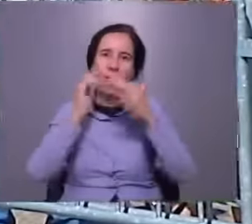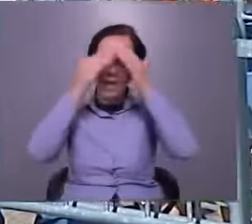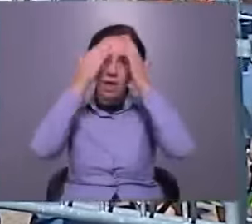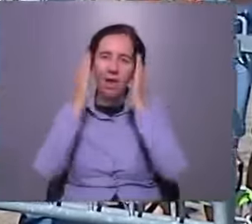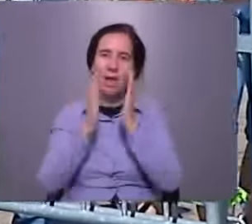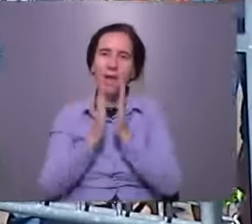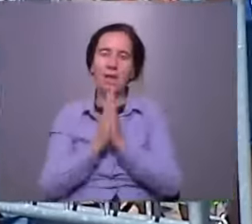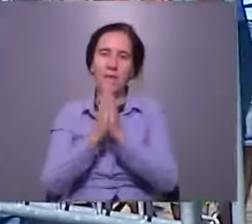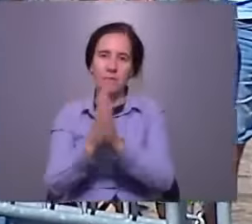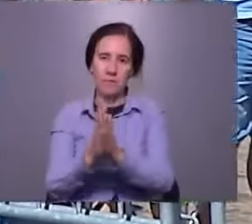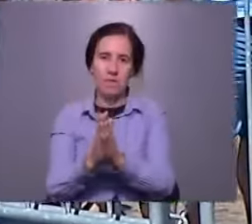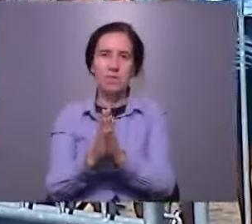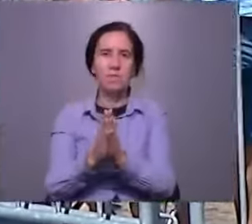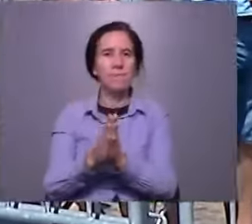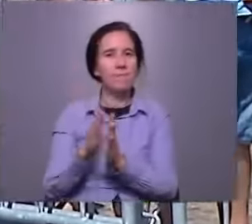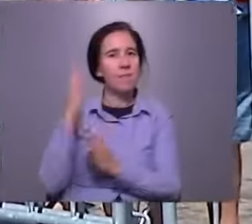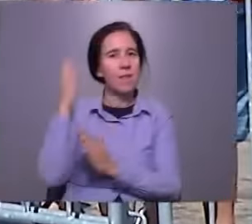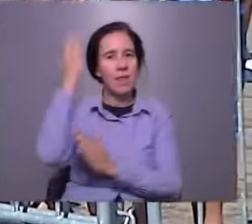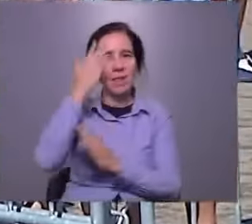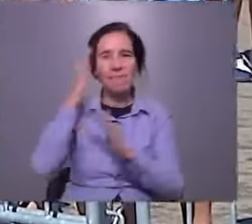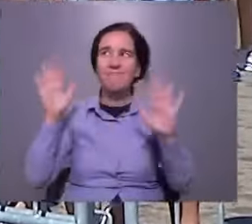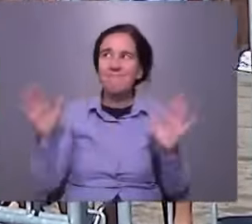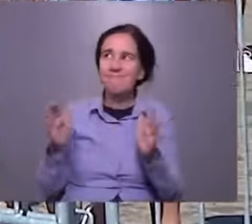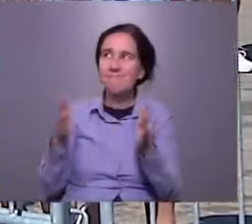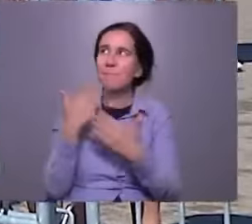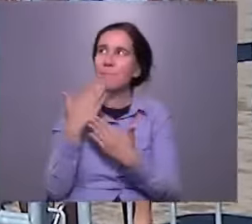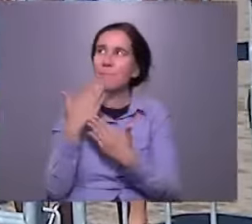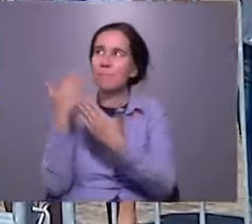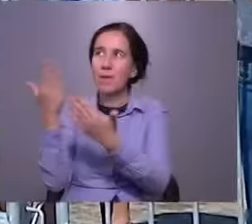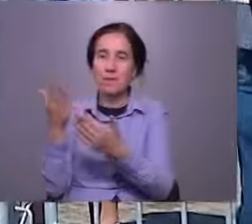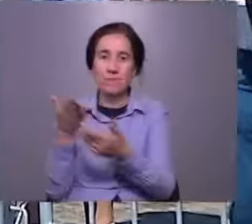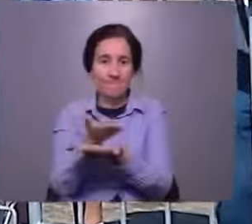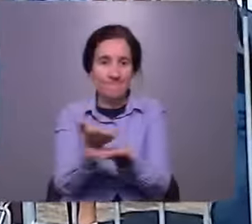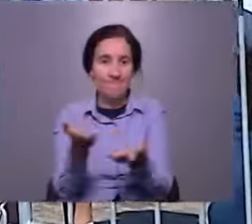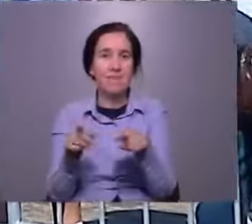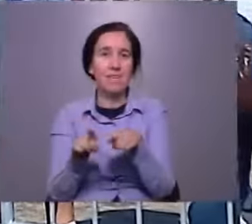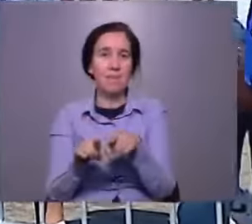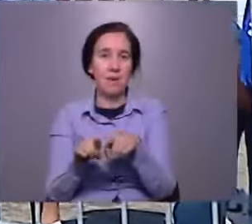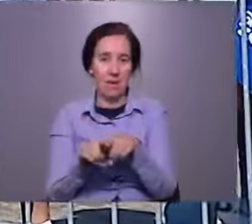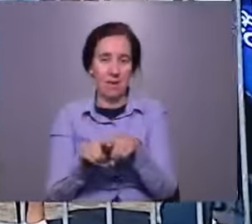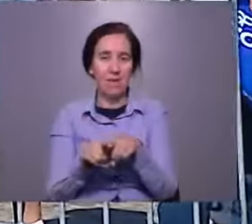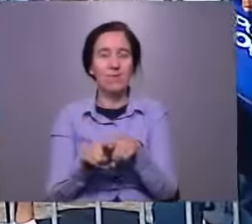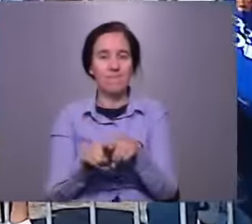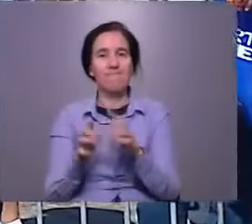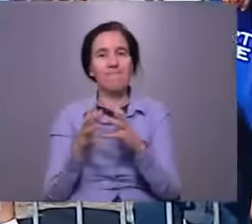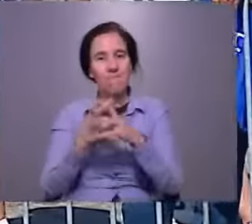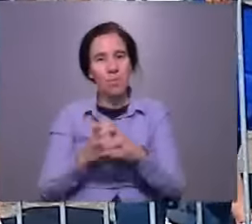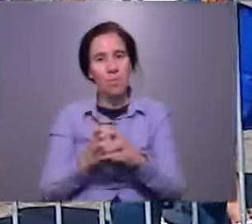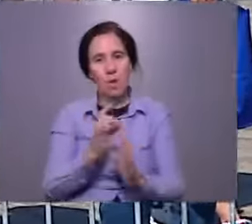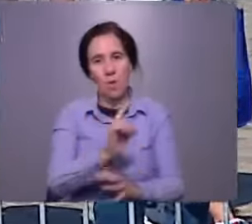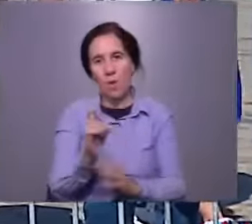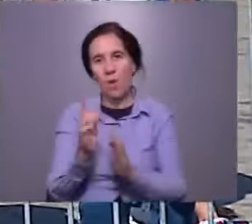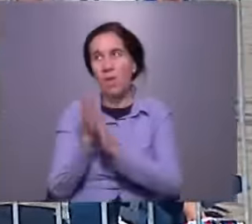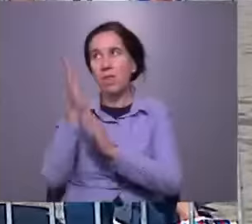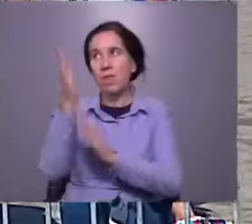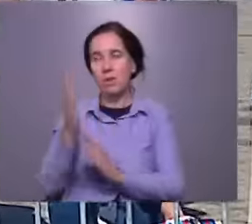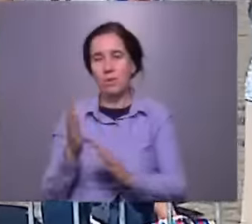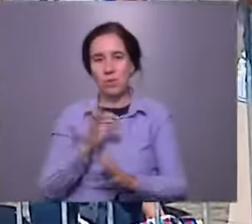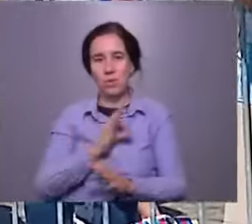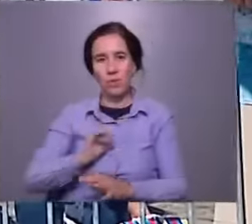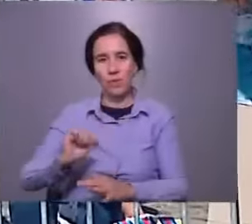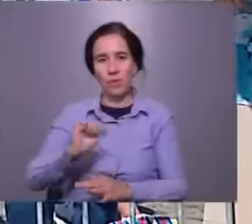vezes por pensamentos e palavras, atos e omissões. Por minha culpa, minha culpa, minha tão